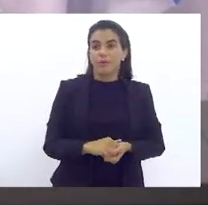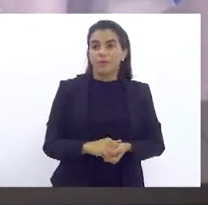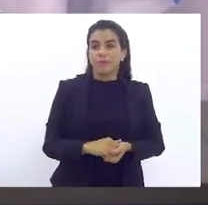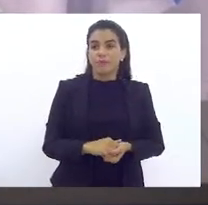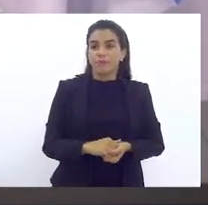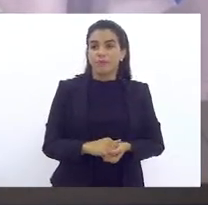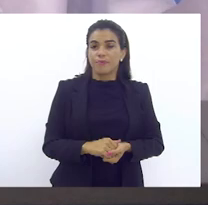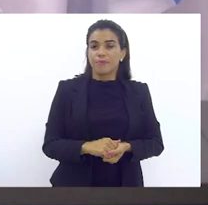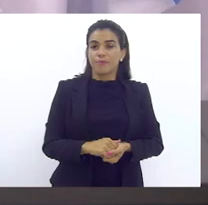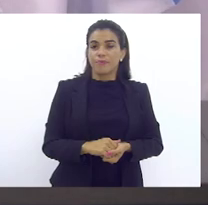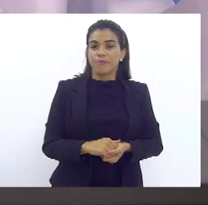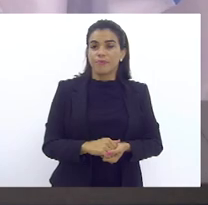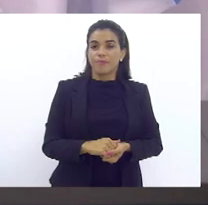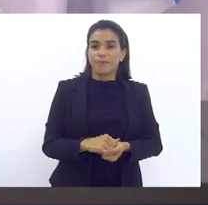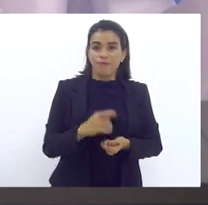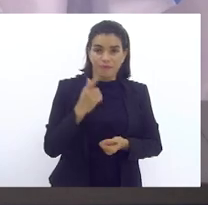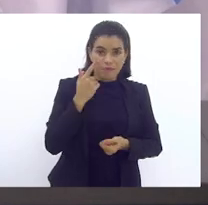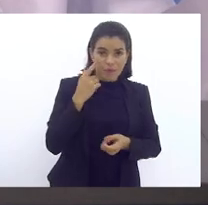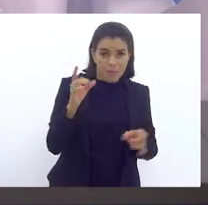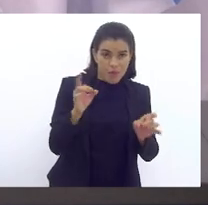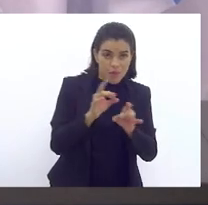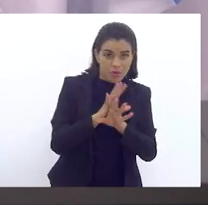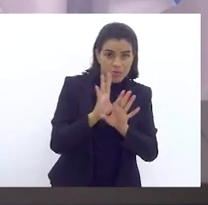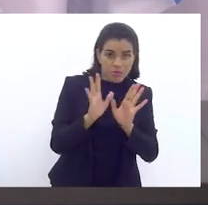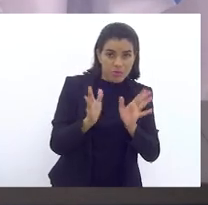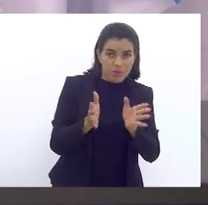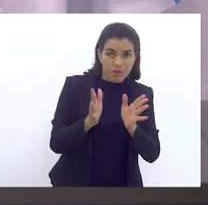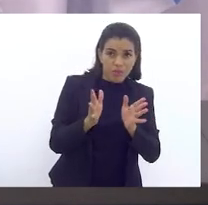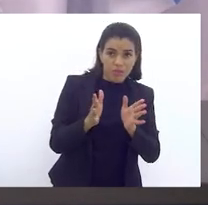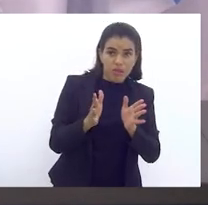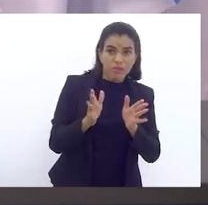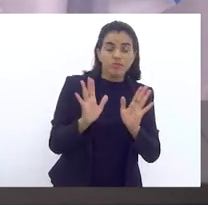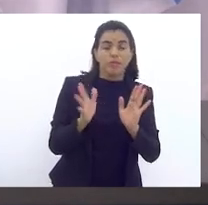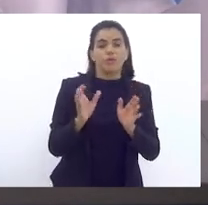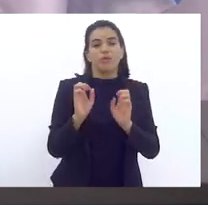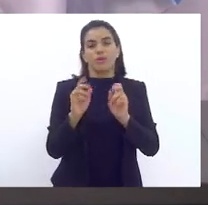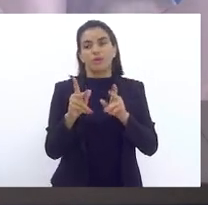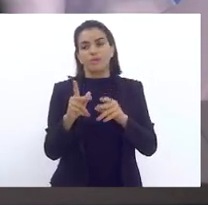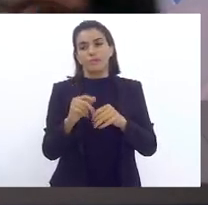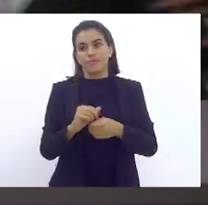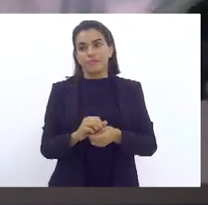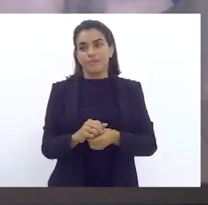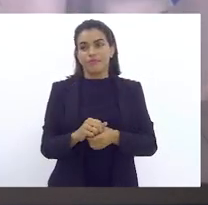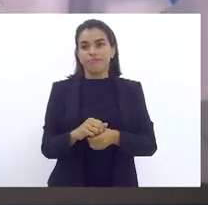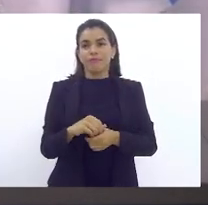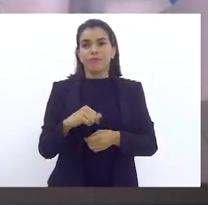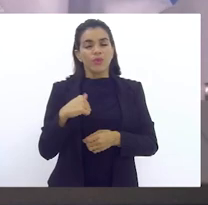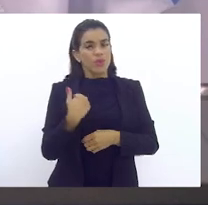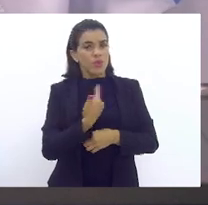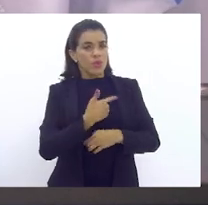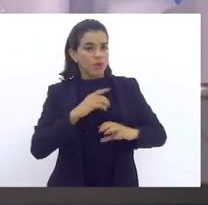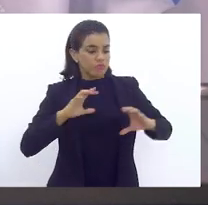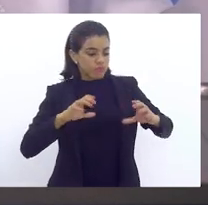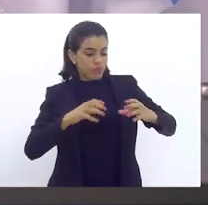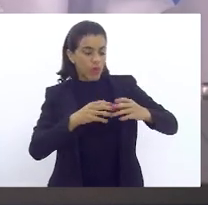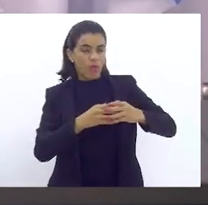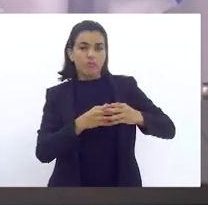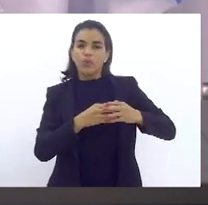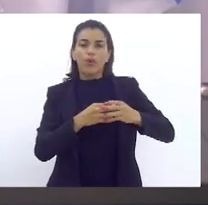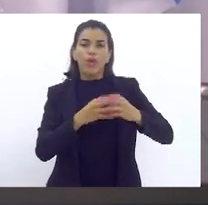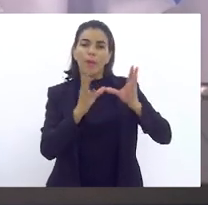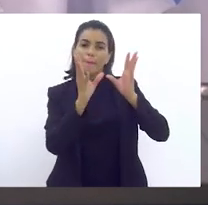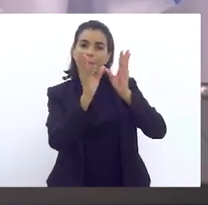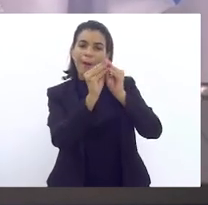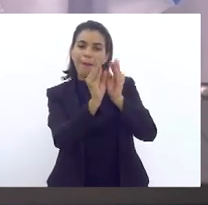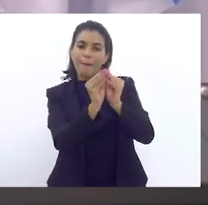eh cadê tá aí já já foram então gente a gente fez um um breve resumo sobre o que